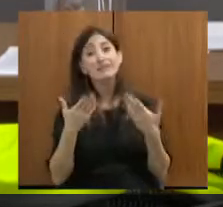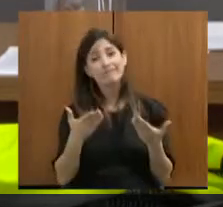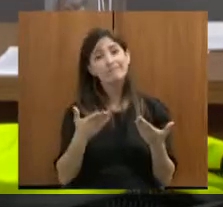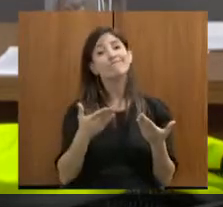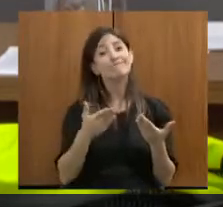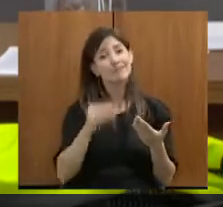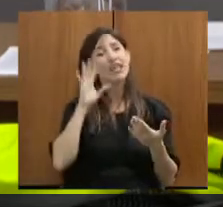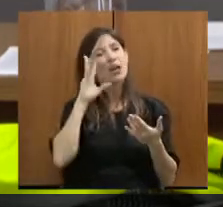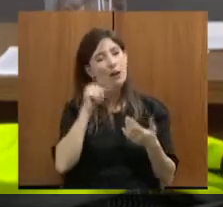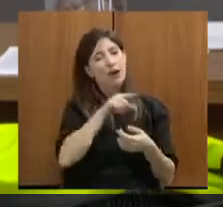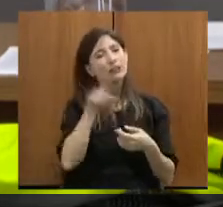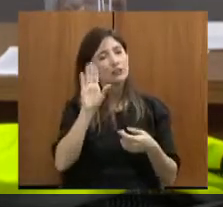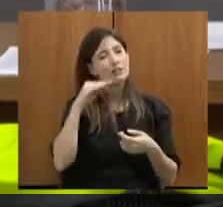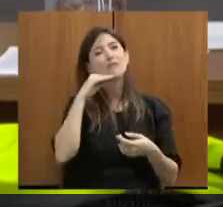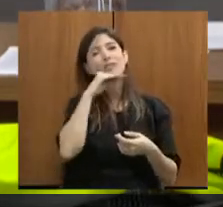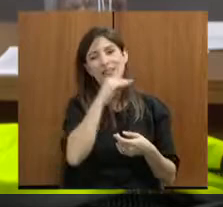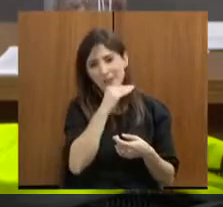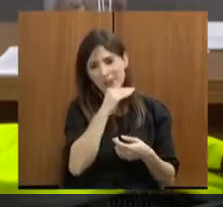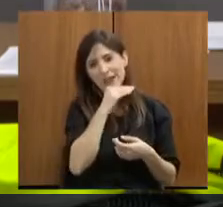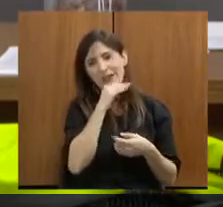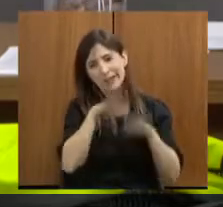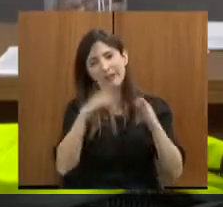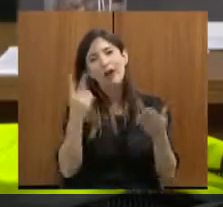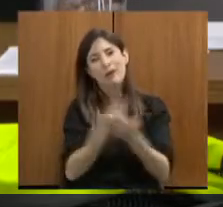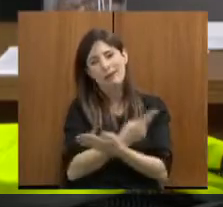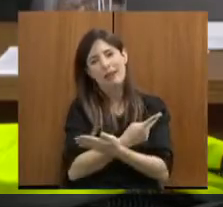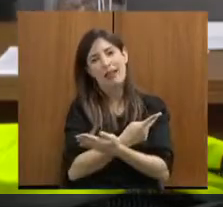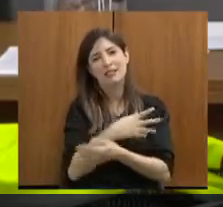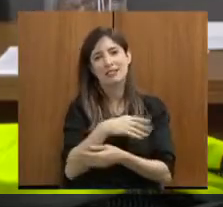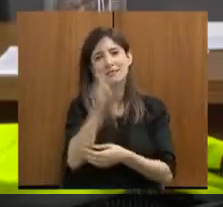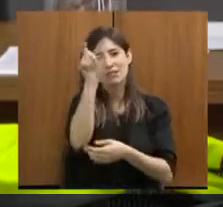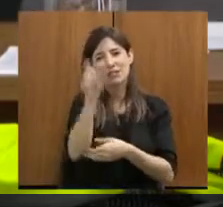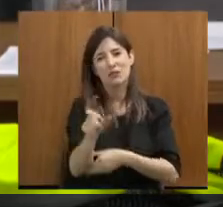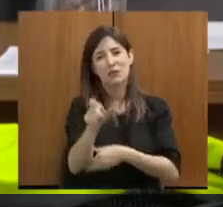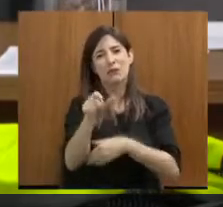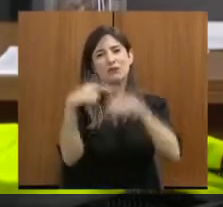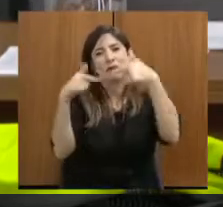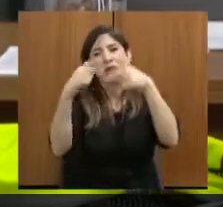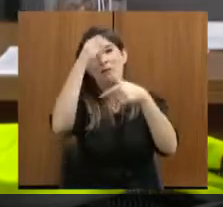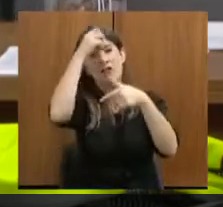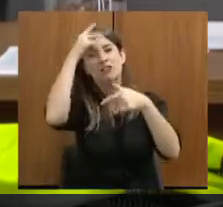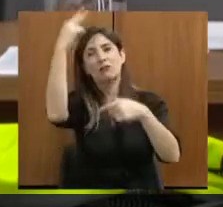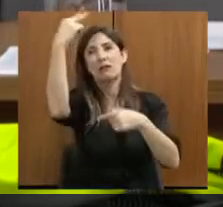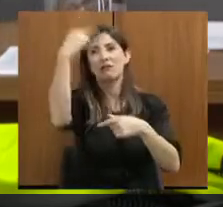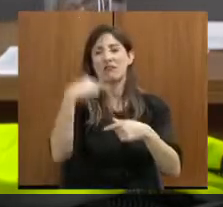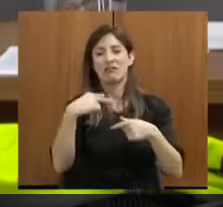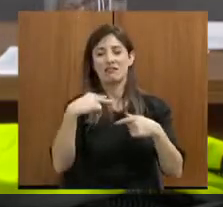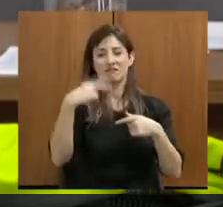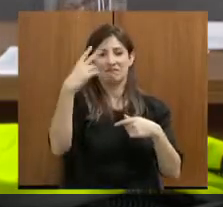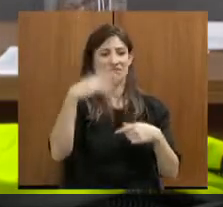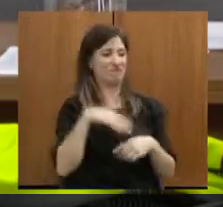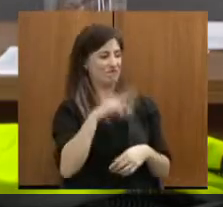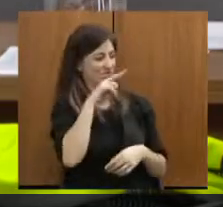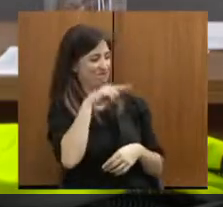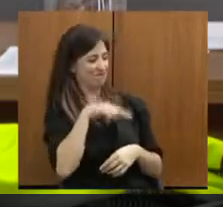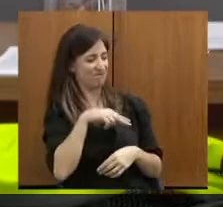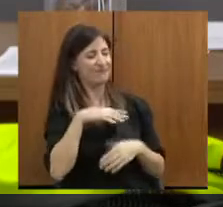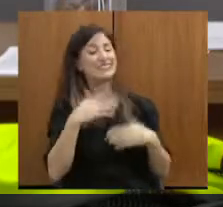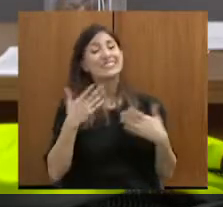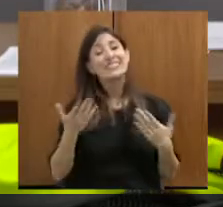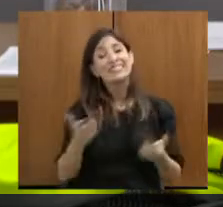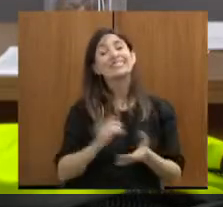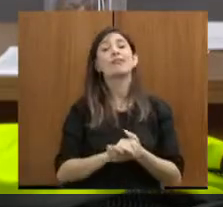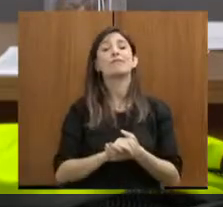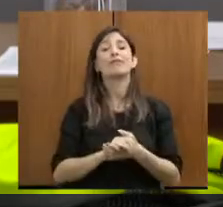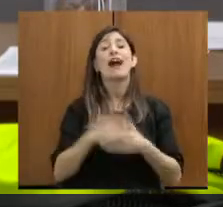de situação desse desse jeito né então eles vão aonde no terreiro que lá é gente igual a gente chegando